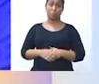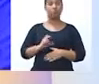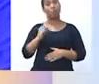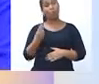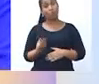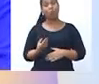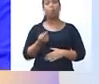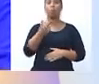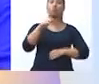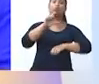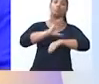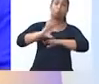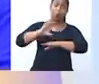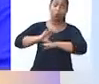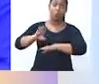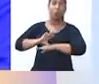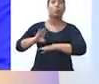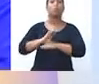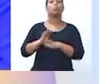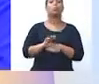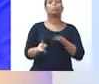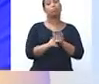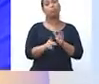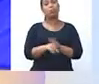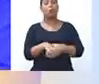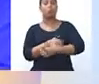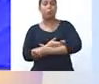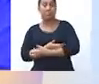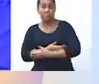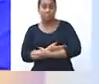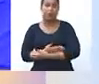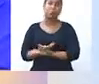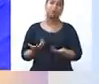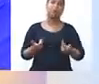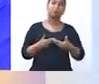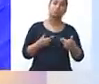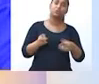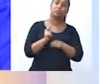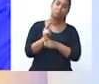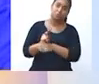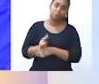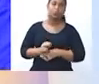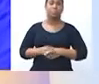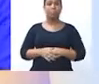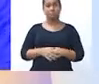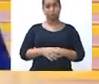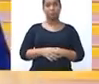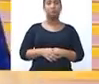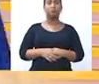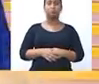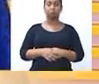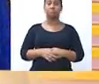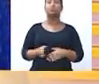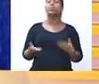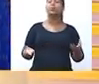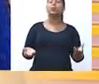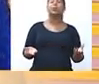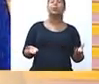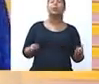a procurar os cursos que são essa extensão da maternidade, que são os cursos de cuidado. Entendi. Mônica, então, como é que